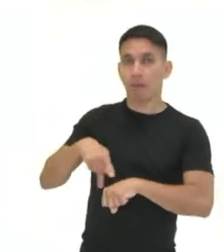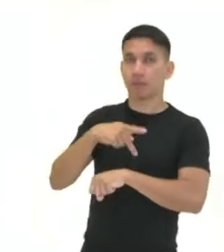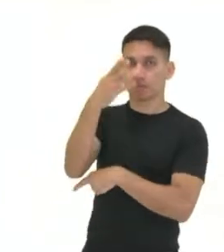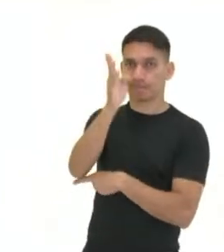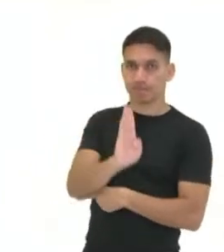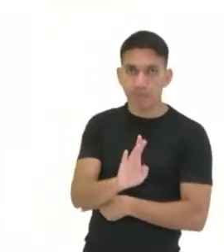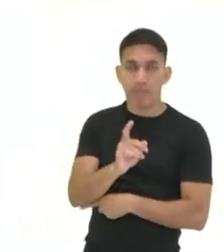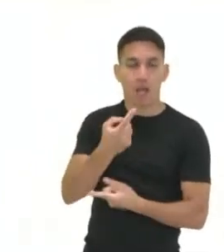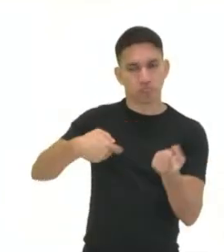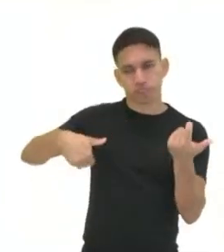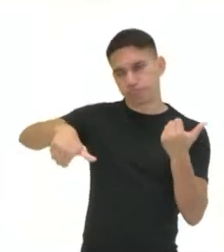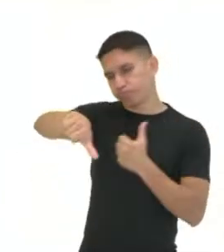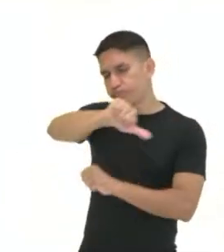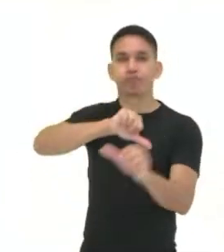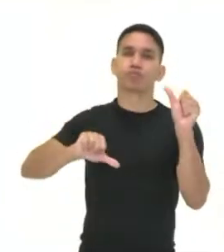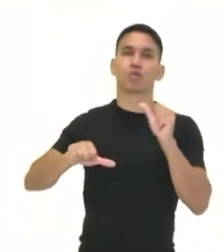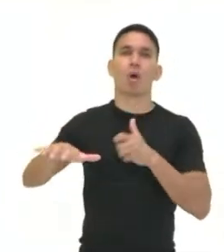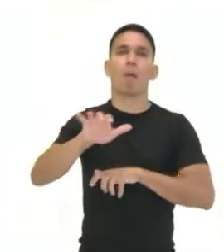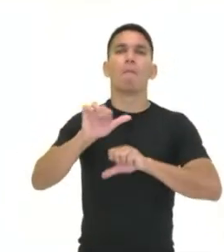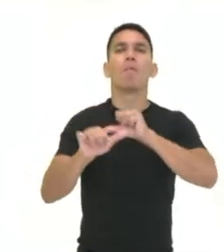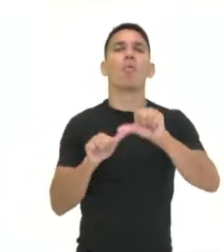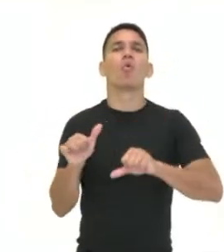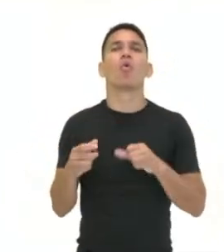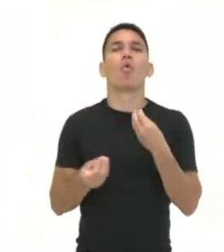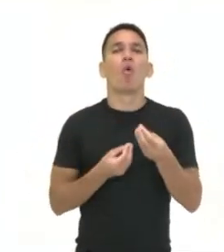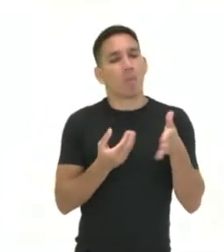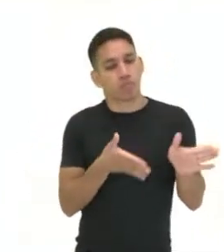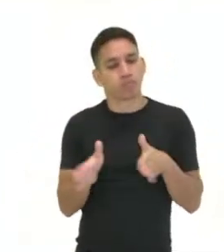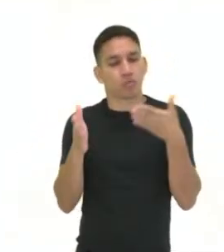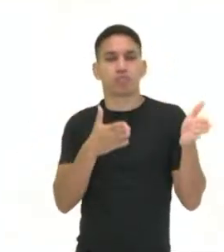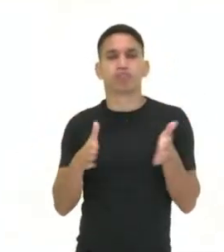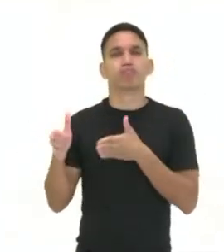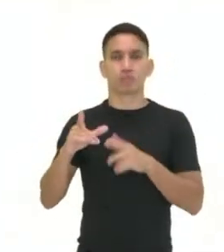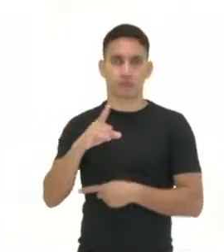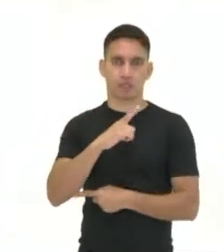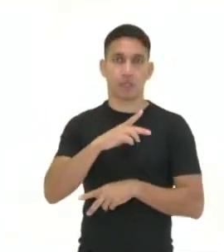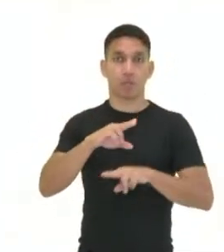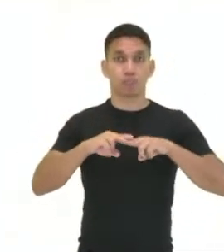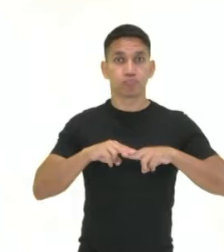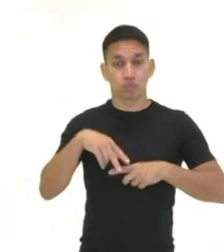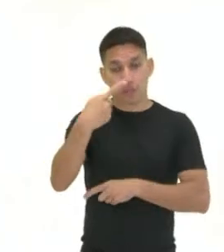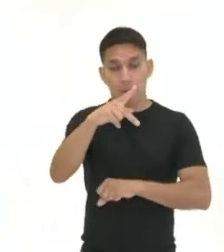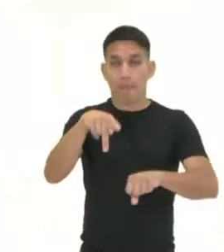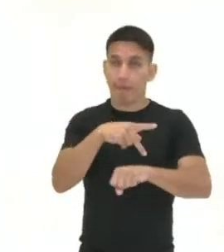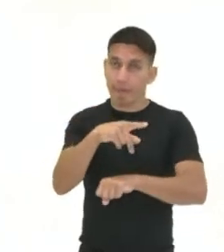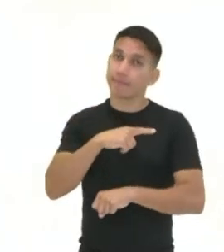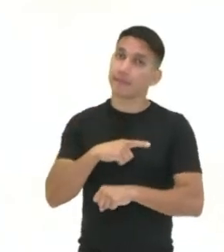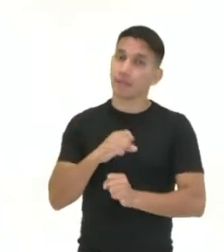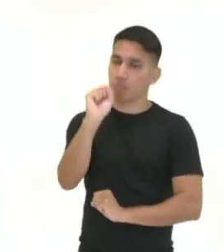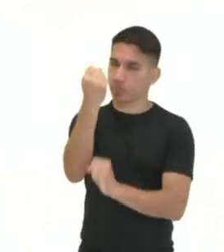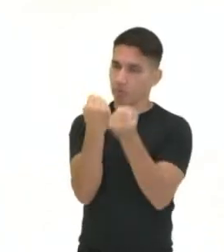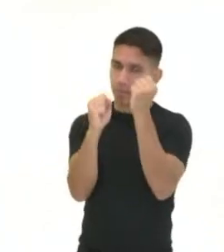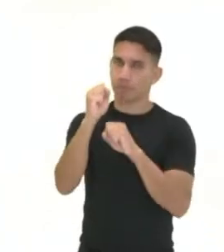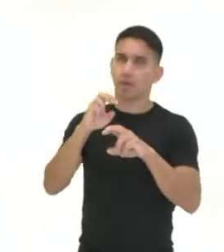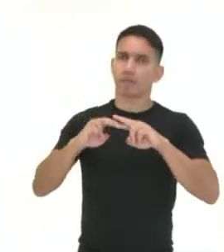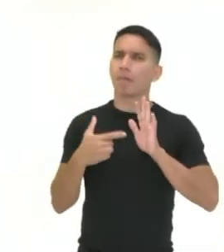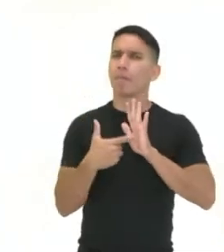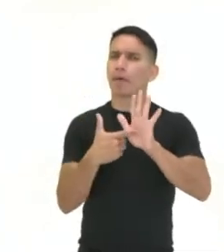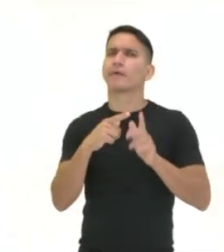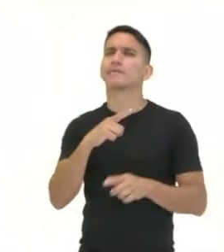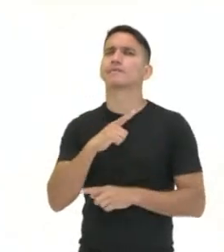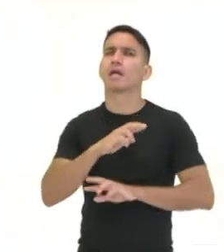a transformação da estrutura produtiva. Então, conforme o nosso país foi se industrializando, você tem uma mudança ali